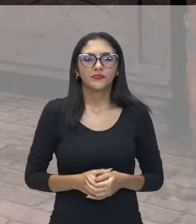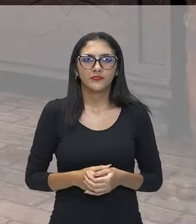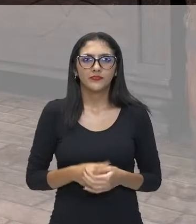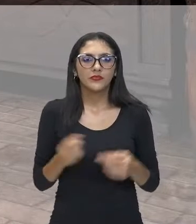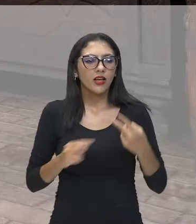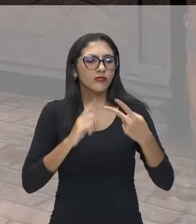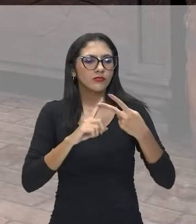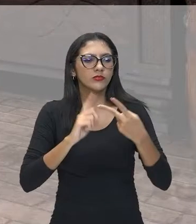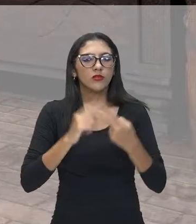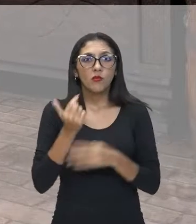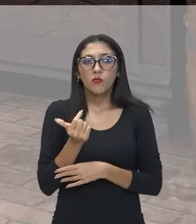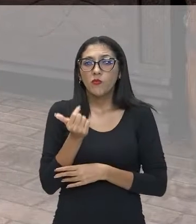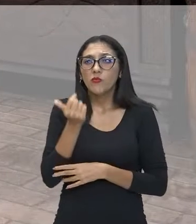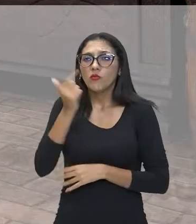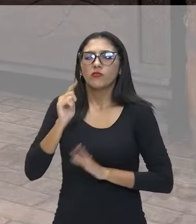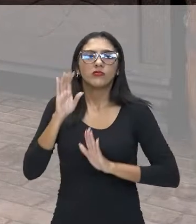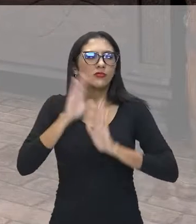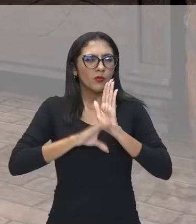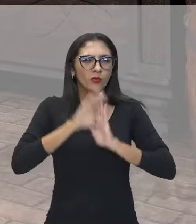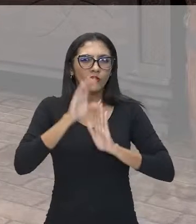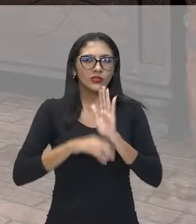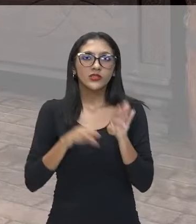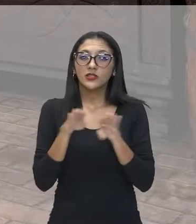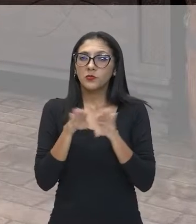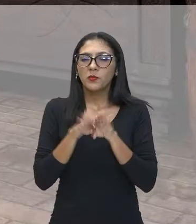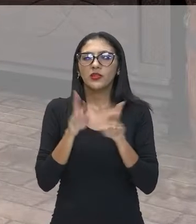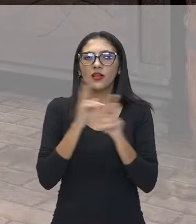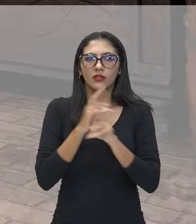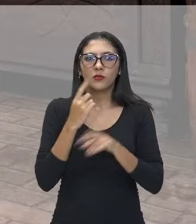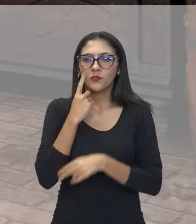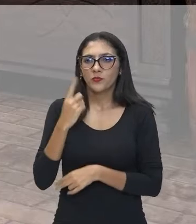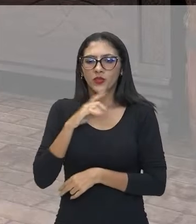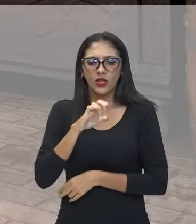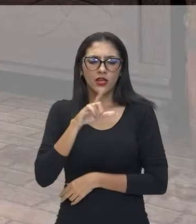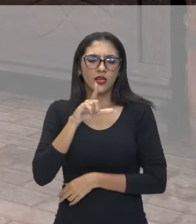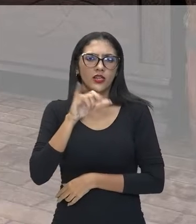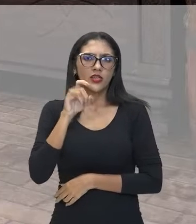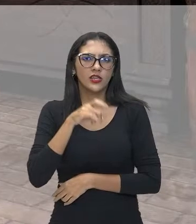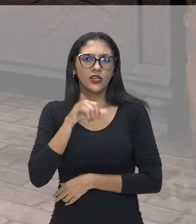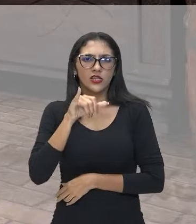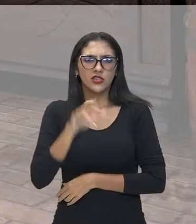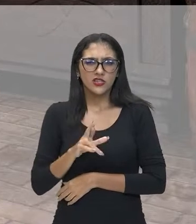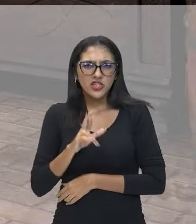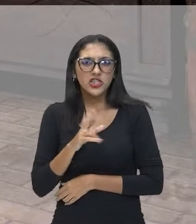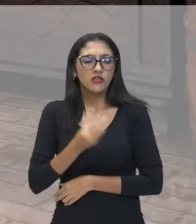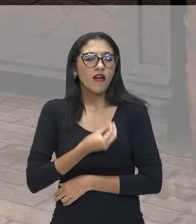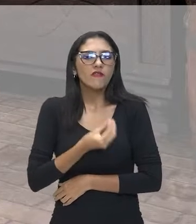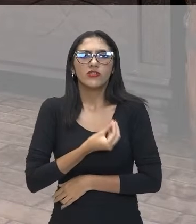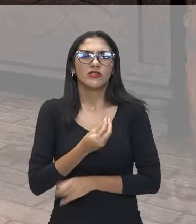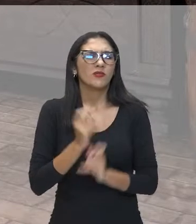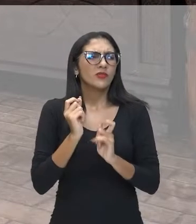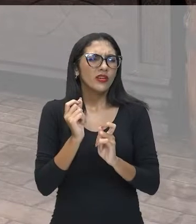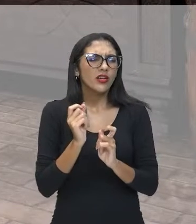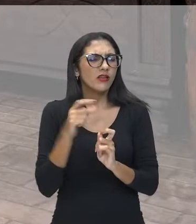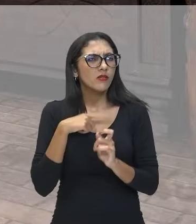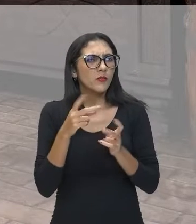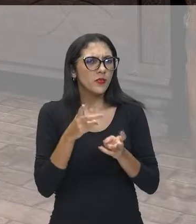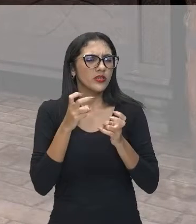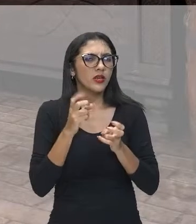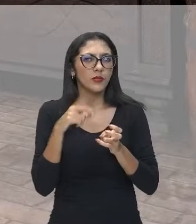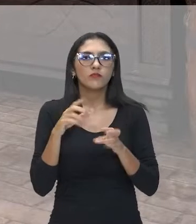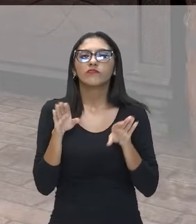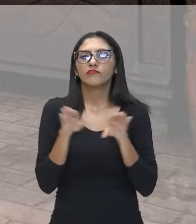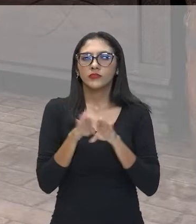também estava muito presente dentro da alquimia era o elixir da longa vida, e o nome já, né, é sugestivo, seria também uma